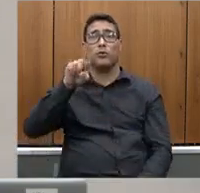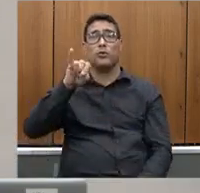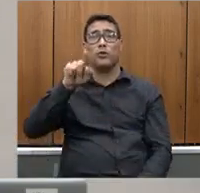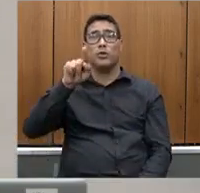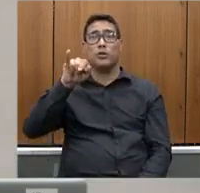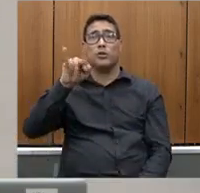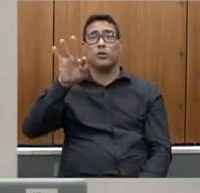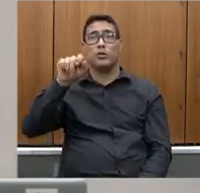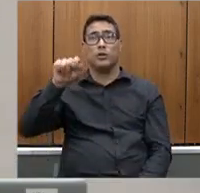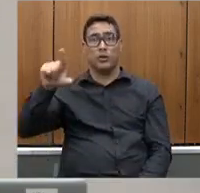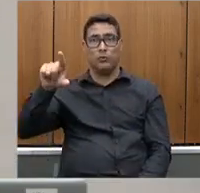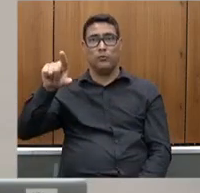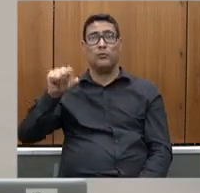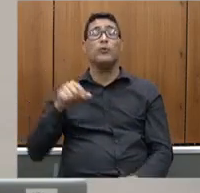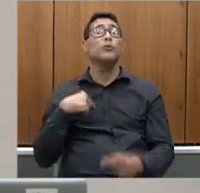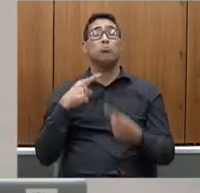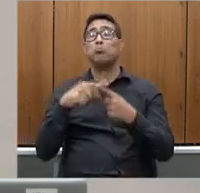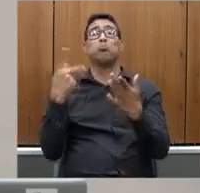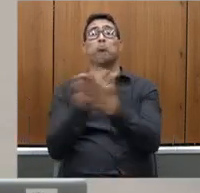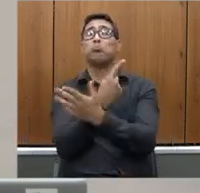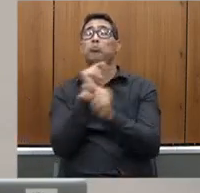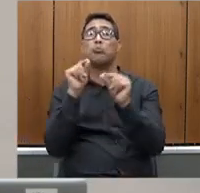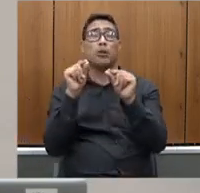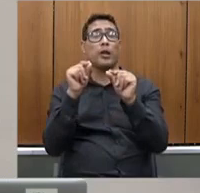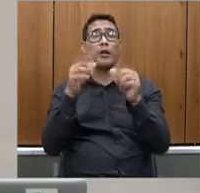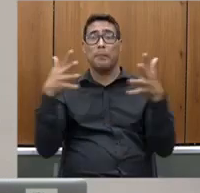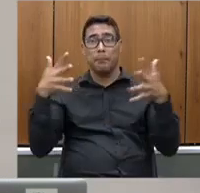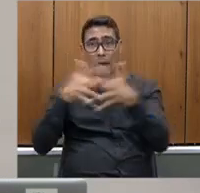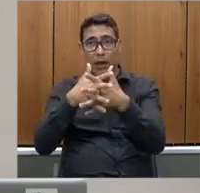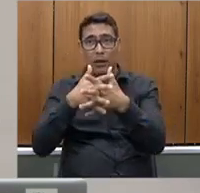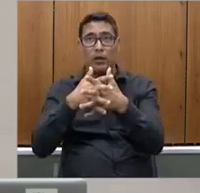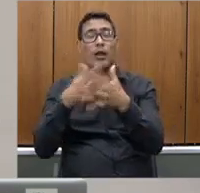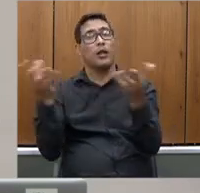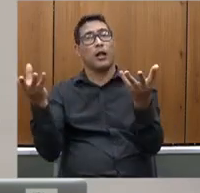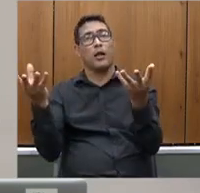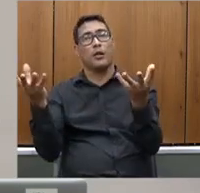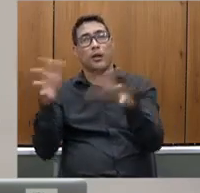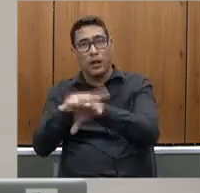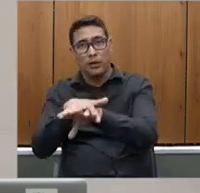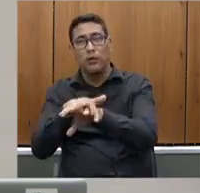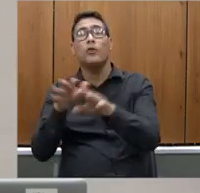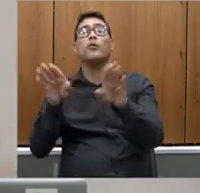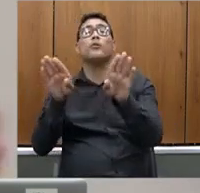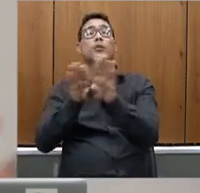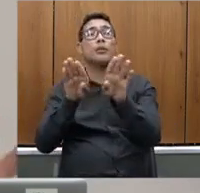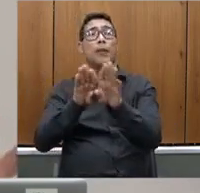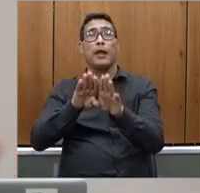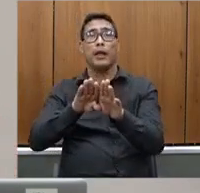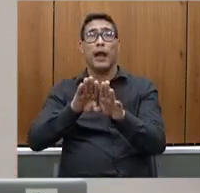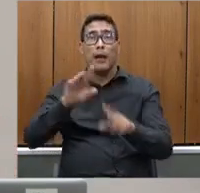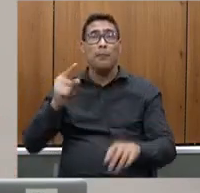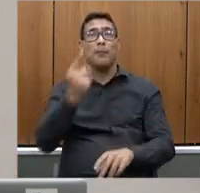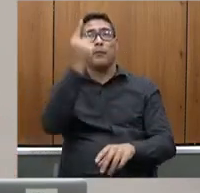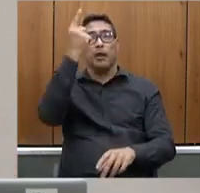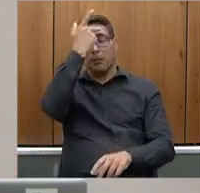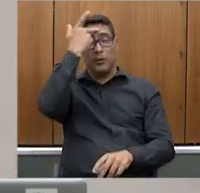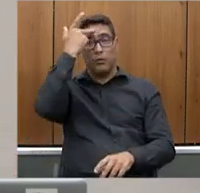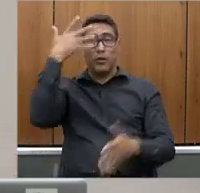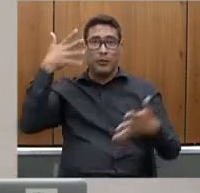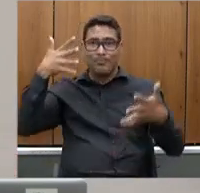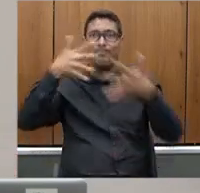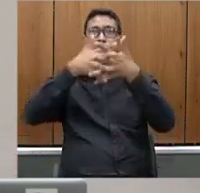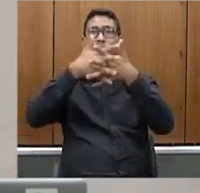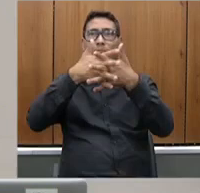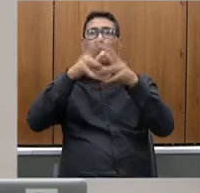o que que acontece impacta na integração impacta a primeira pessoa a ser atingida na nossa vida que é